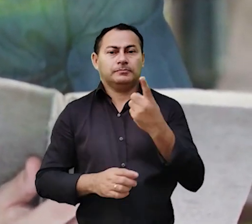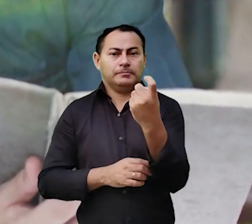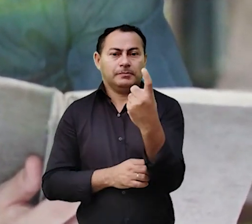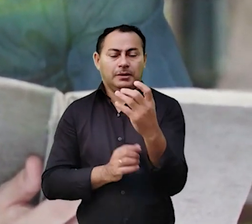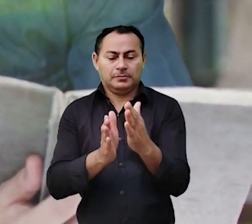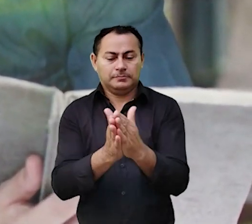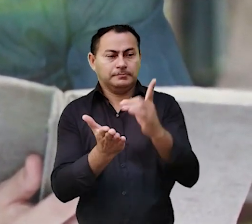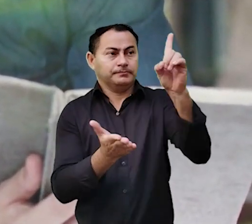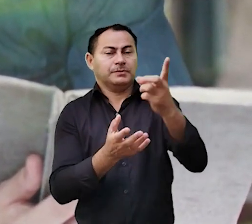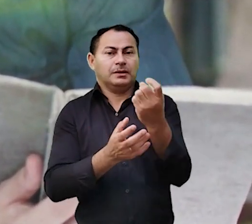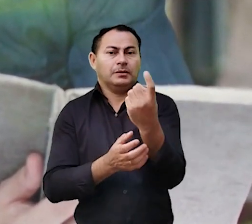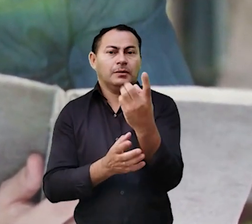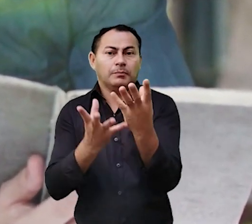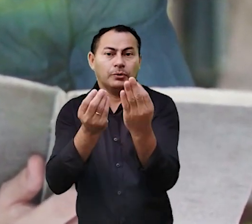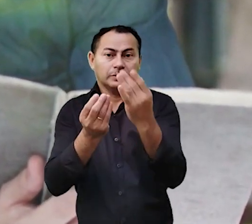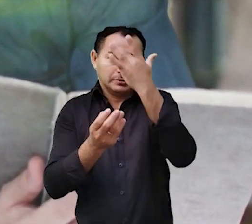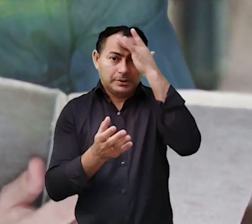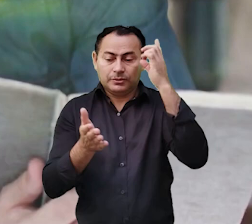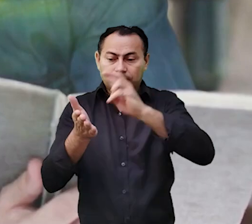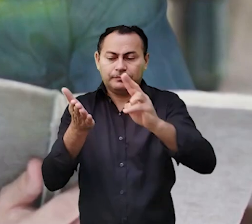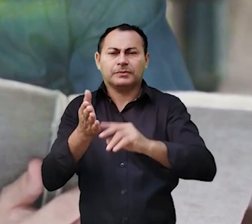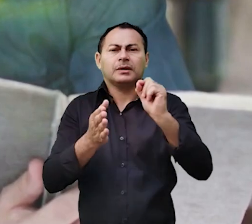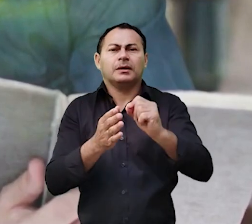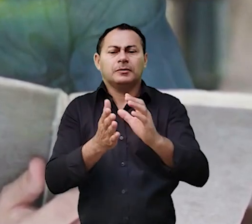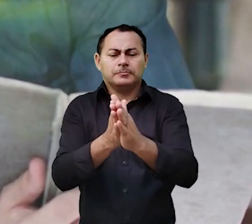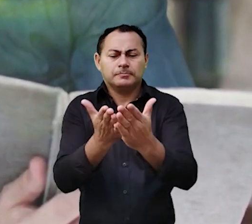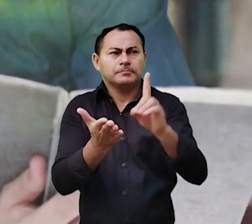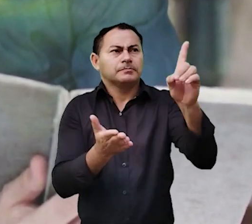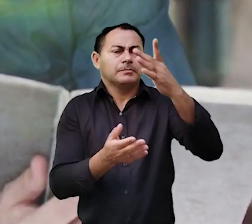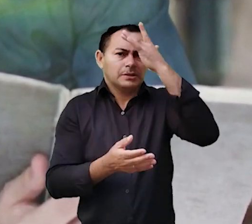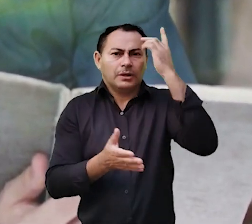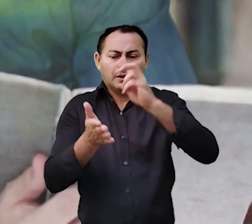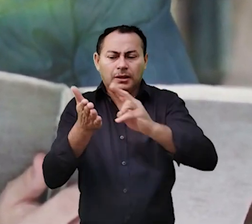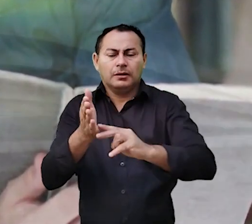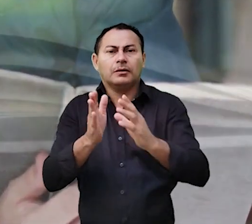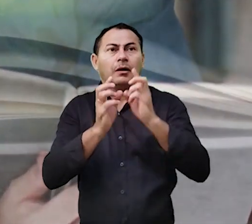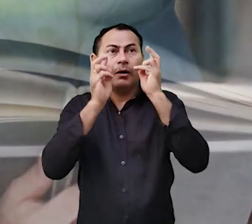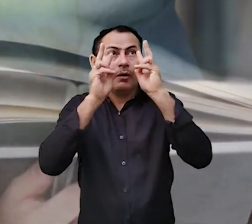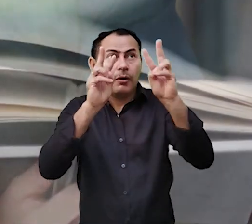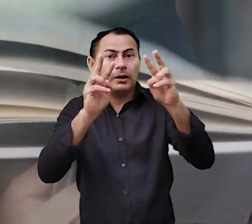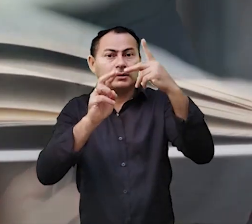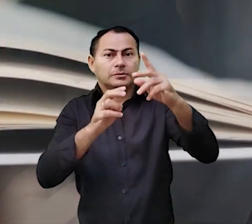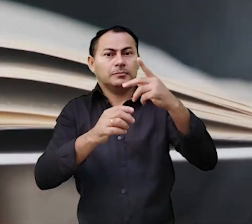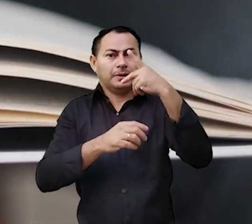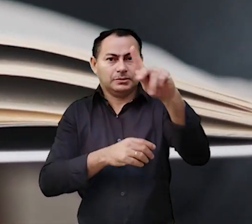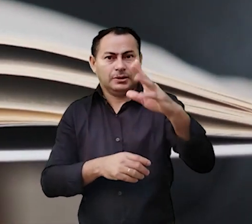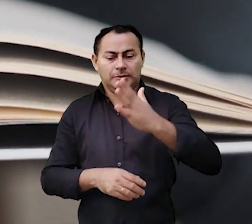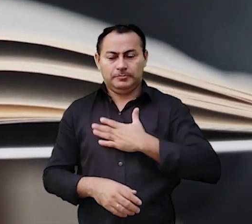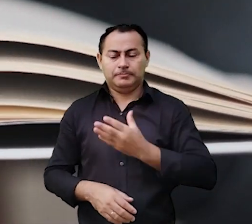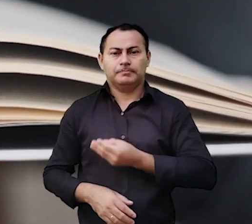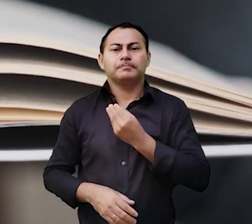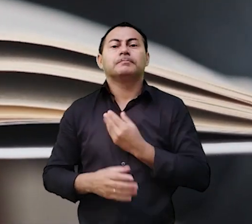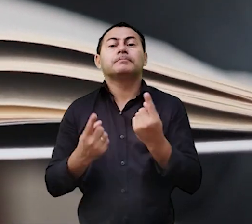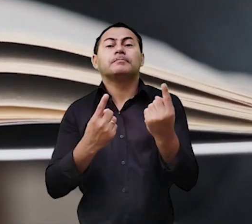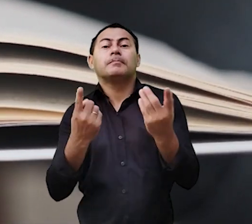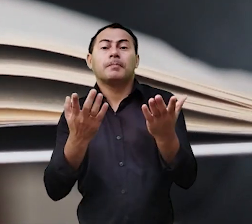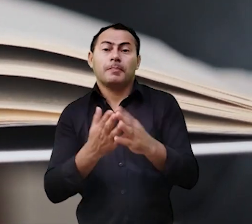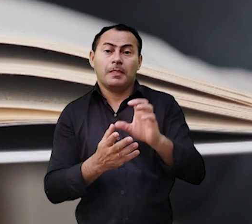a única Bíblia que muitas pessoas vão ler. Que tipo de Bíblia as pessoas leem quando olham para a sua e para a minha vida,